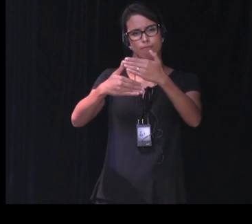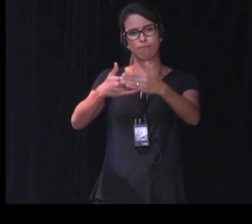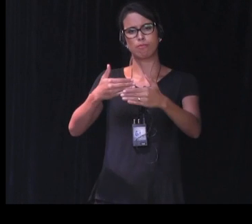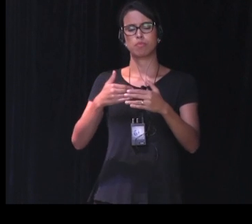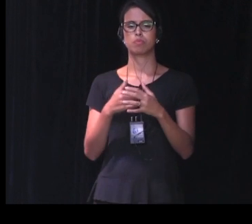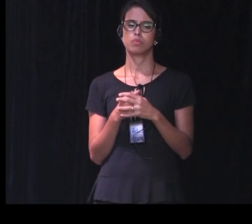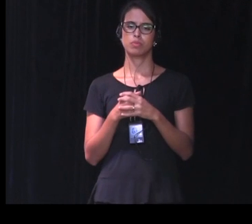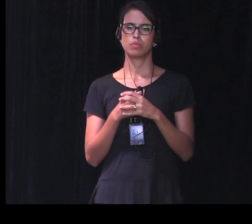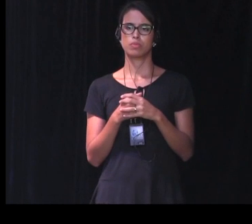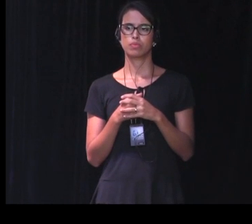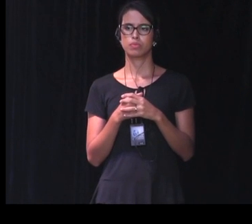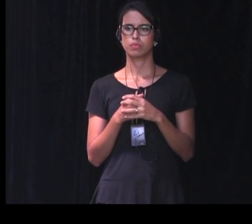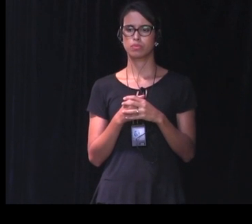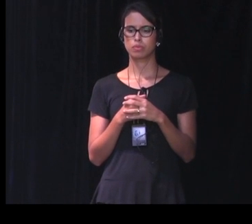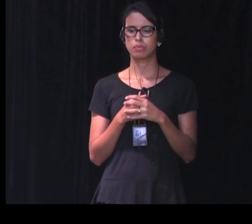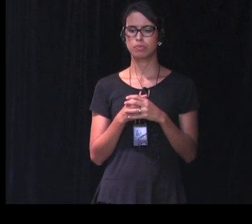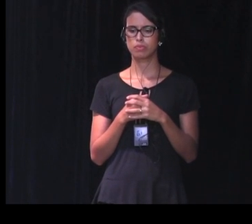de